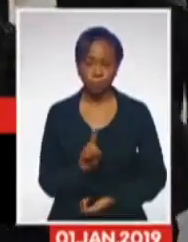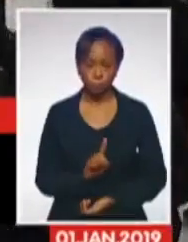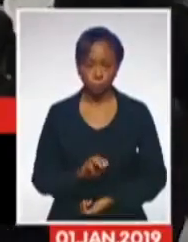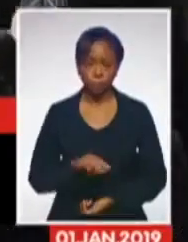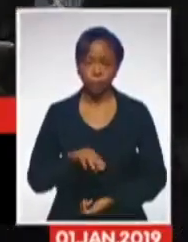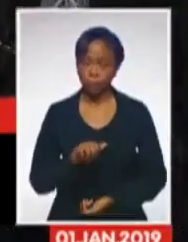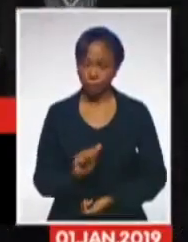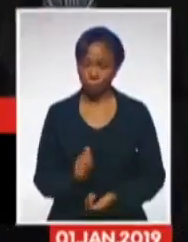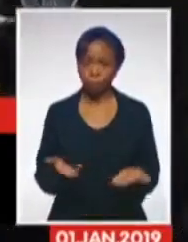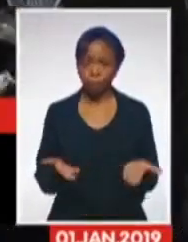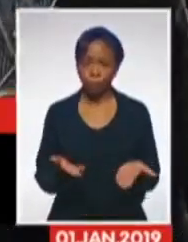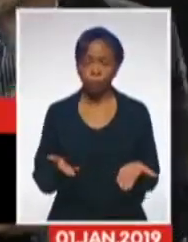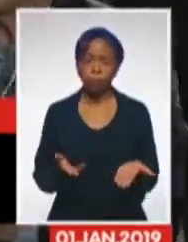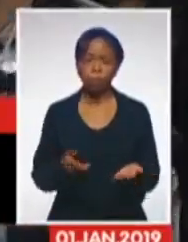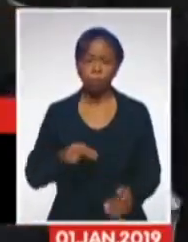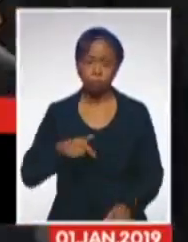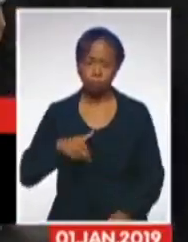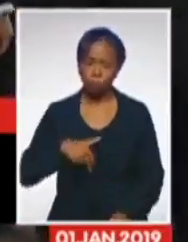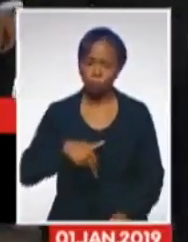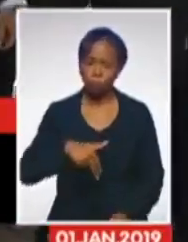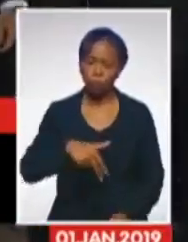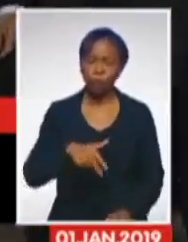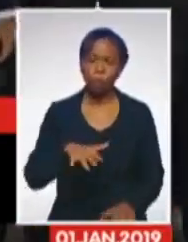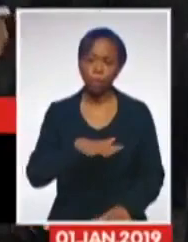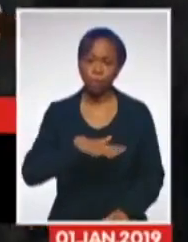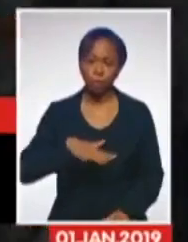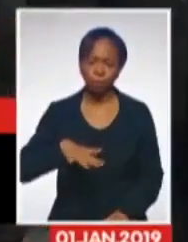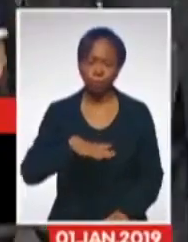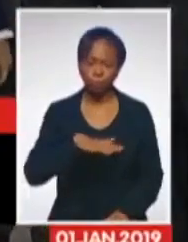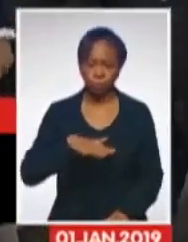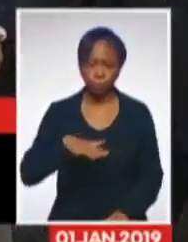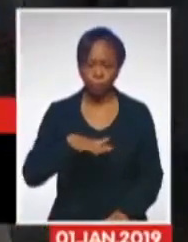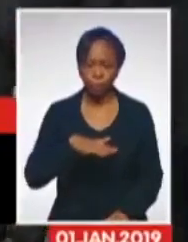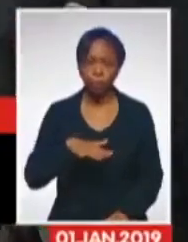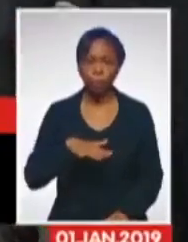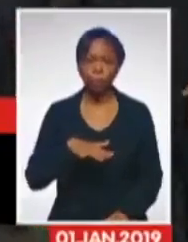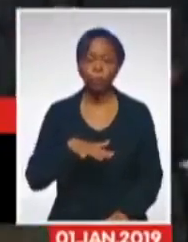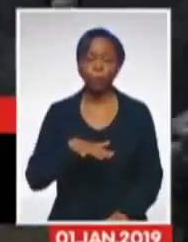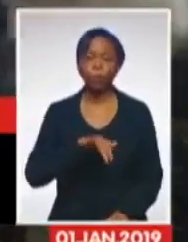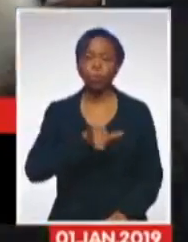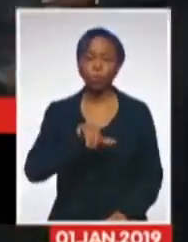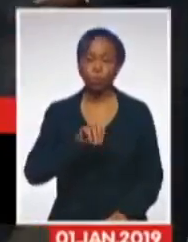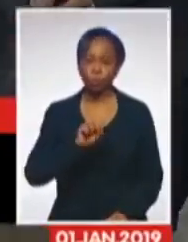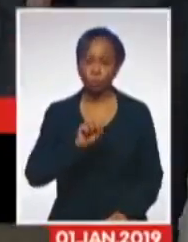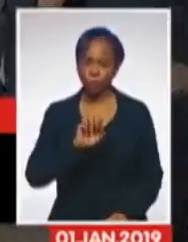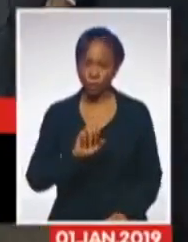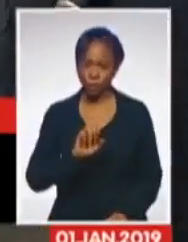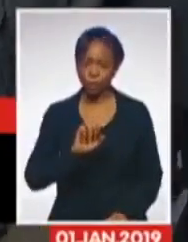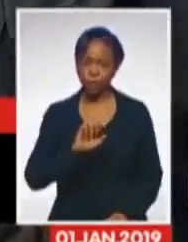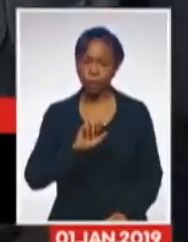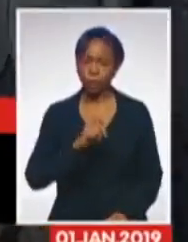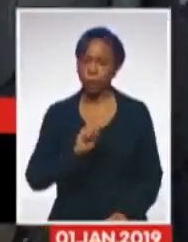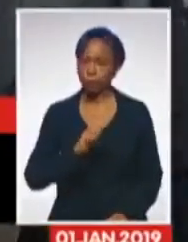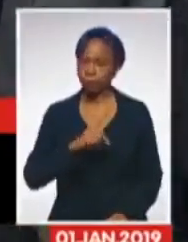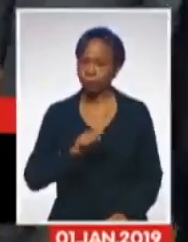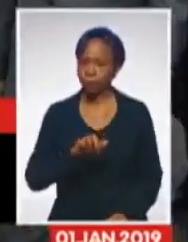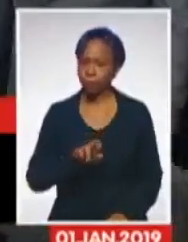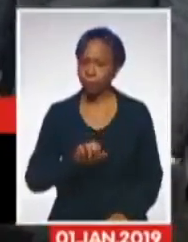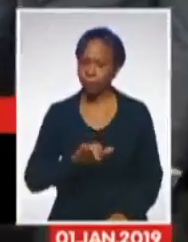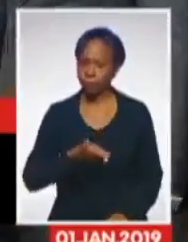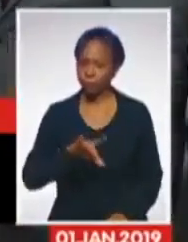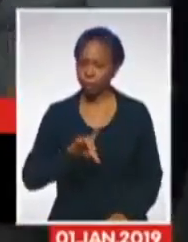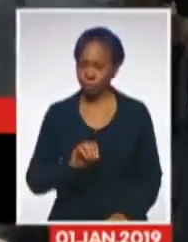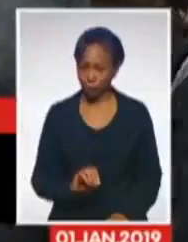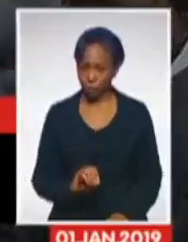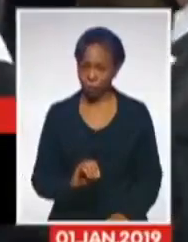agora passa a caminhar pelo espaço democrático José Aparecido de Oliveira, acenando para lideranças municipais presentes